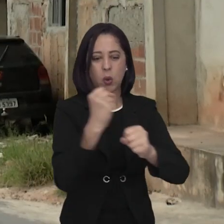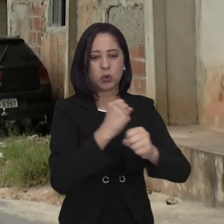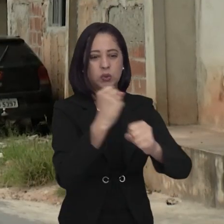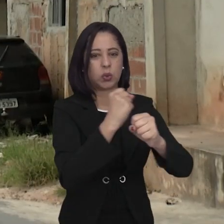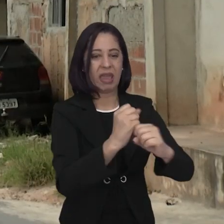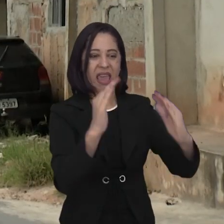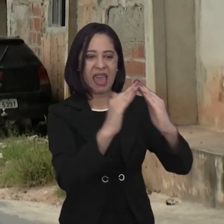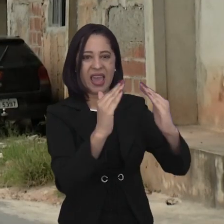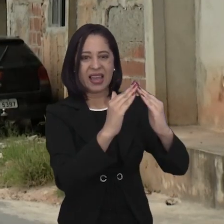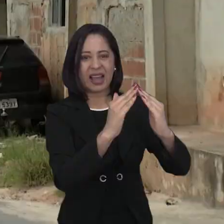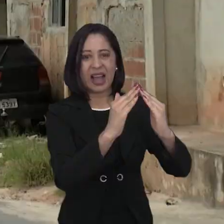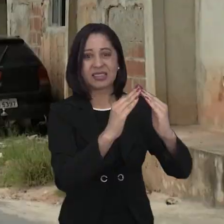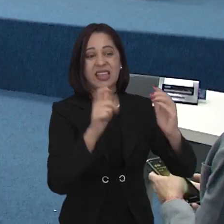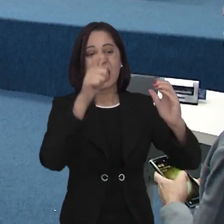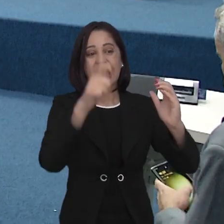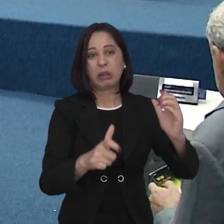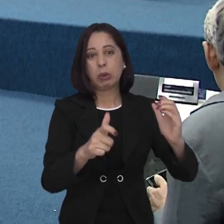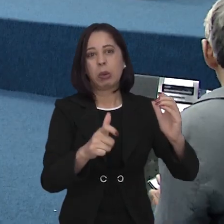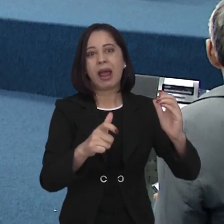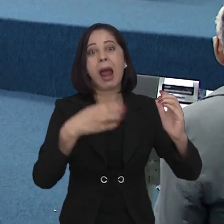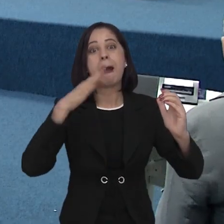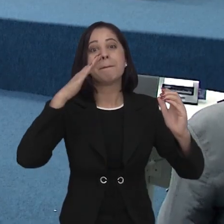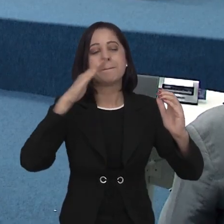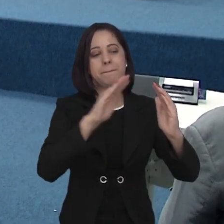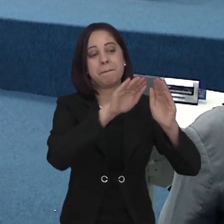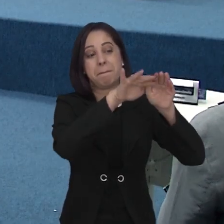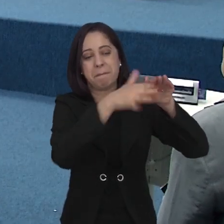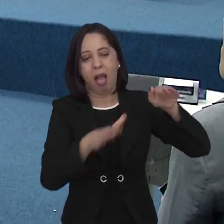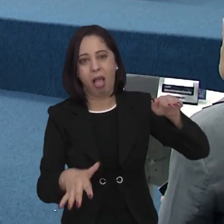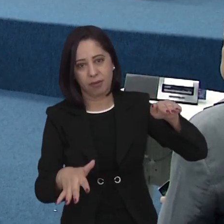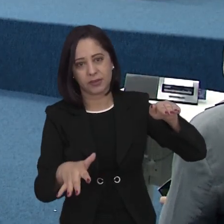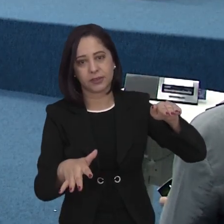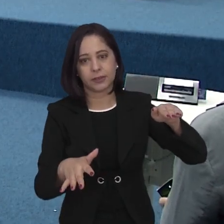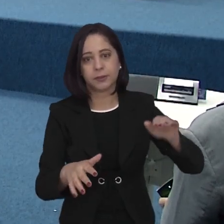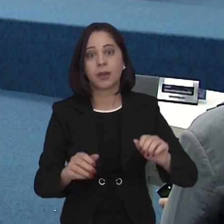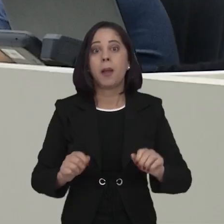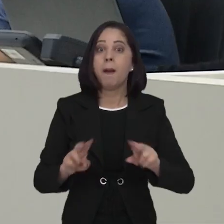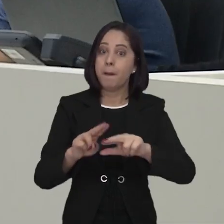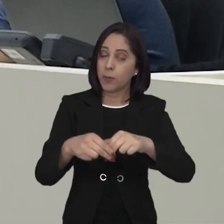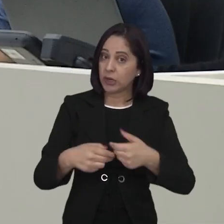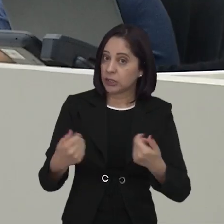regiões sujeitas a inundações. Para os vereadores, o zoneamento